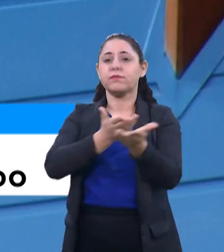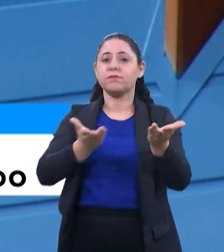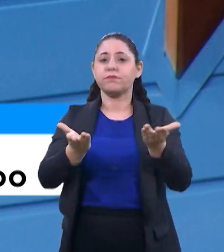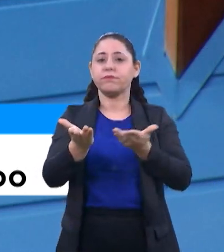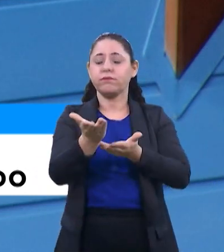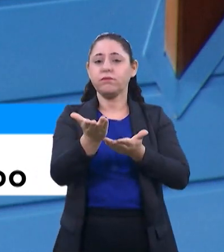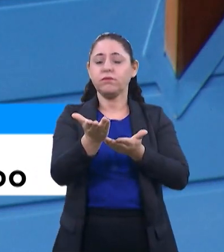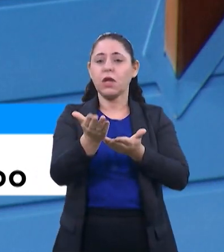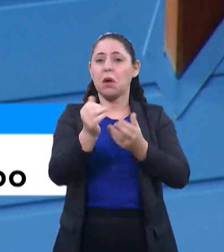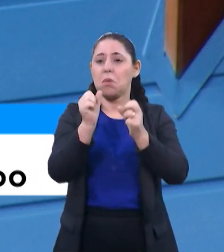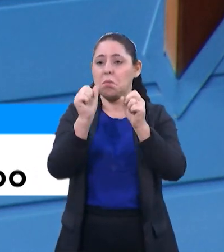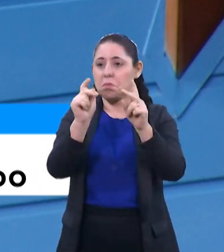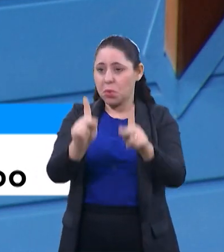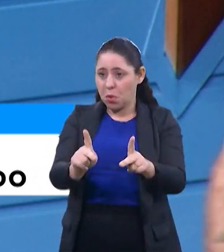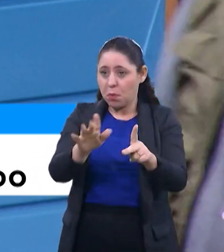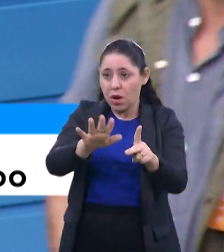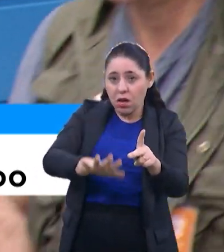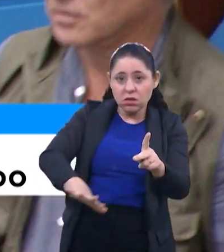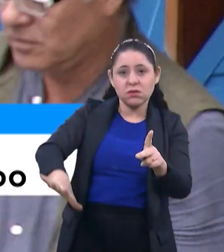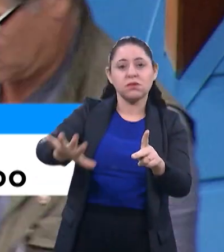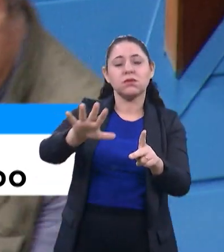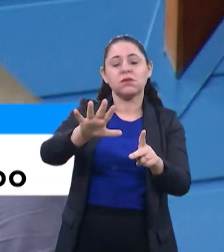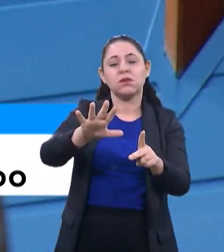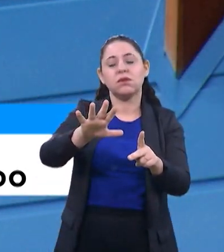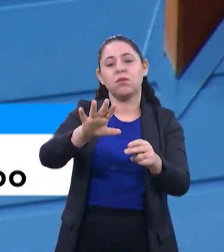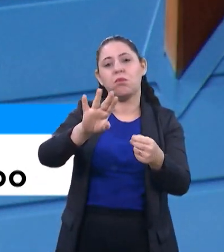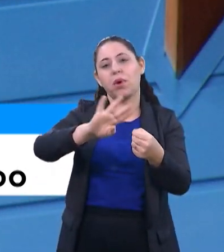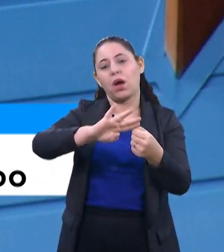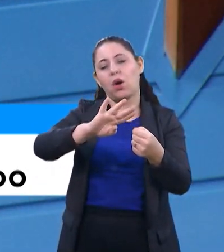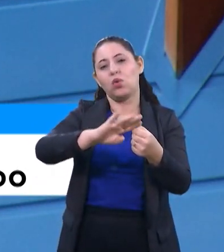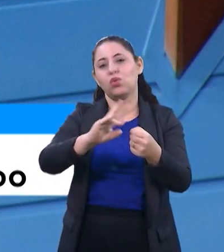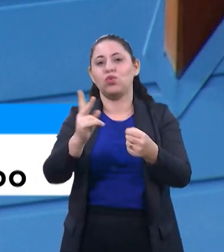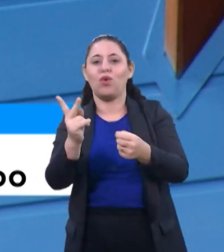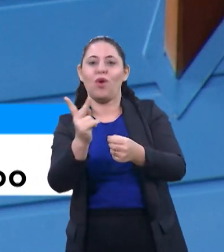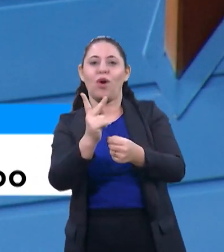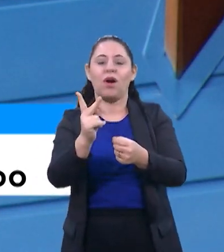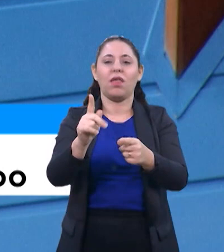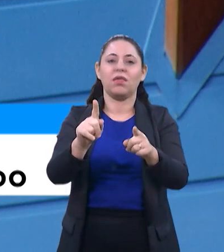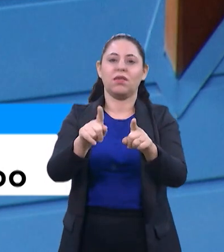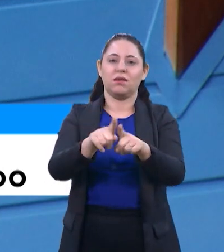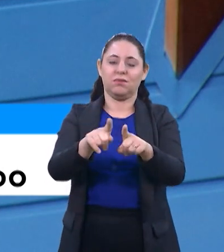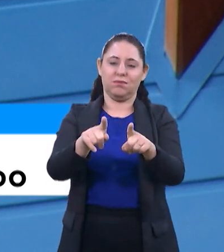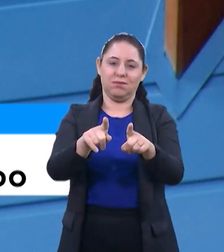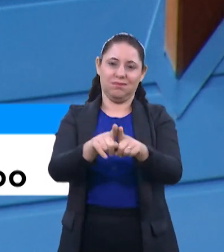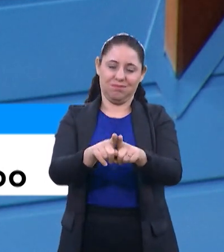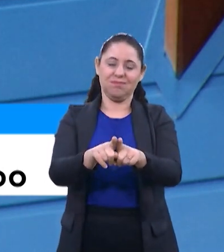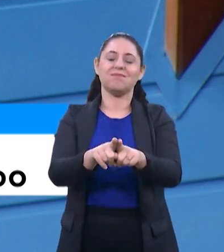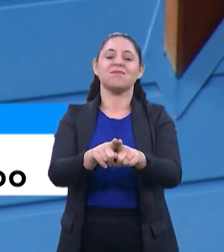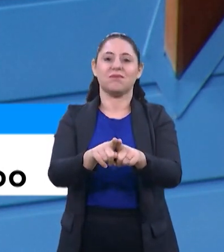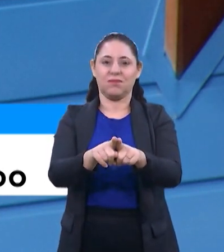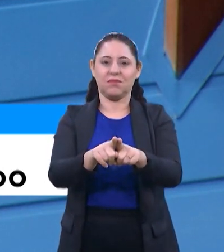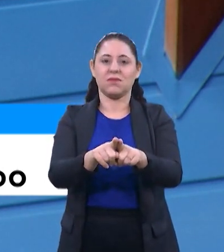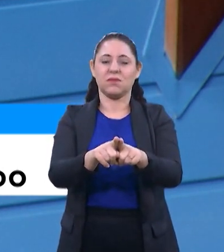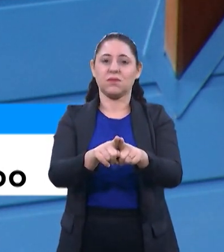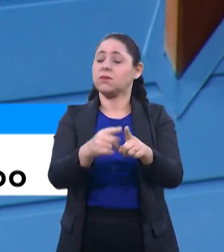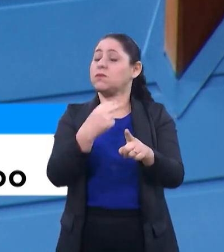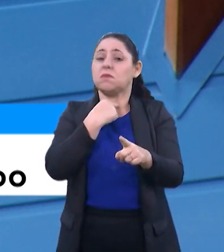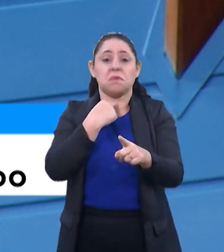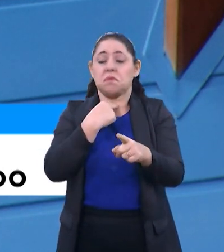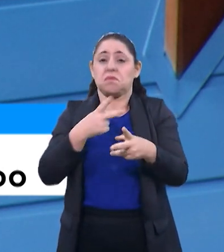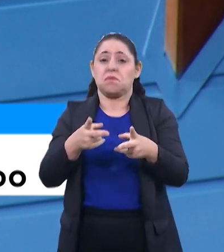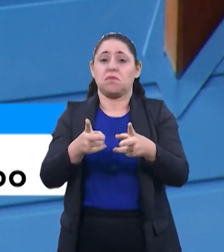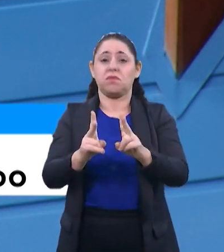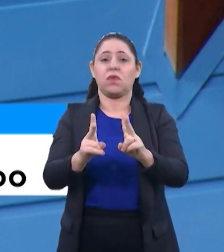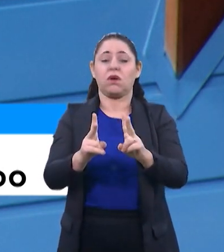convívio, tanto para a população das Moreninhas, como para a população da comunidade do Aero Rancho, que não